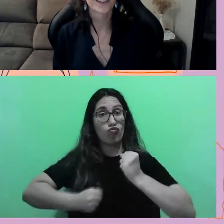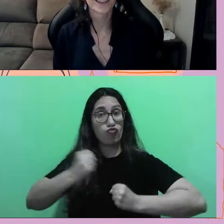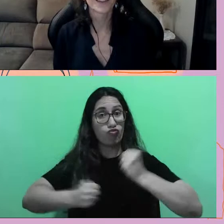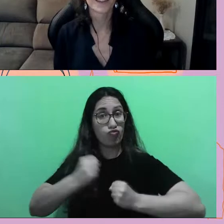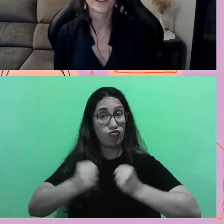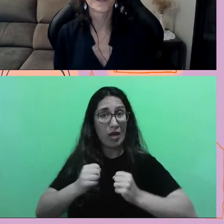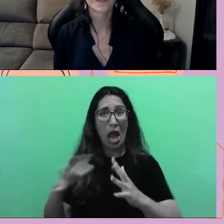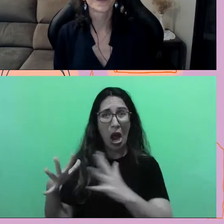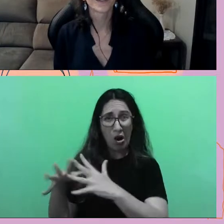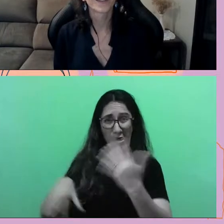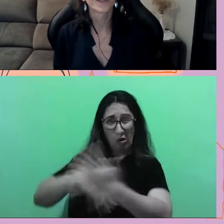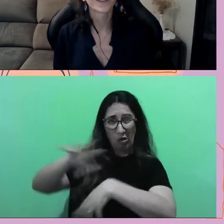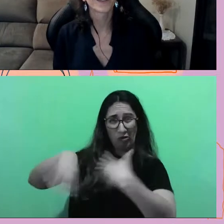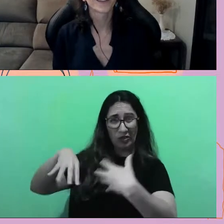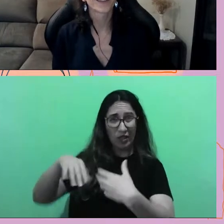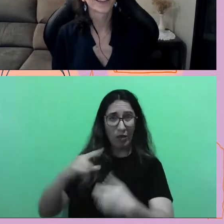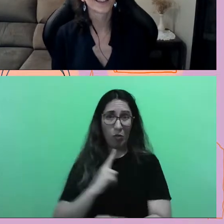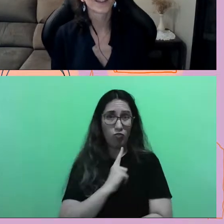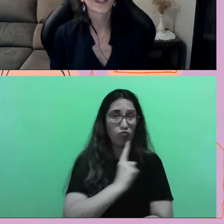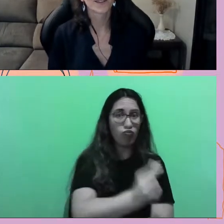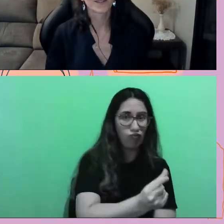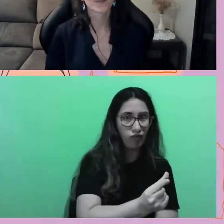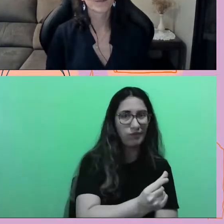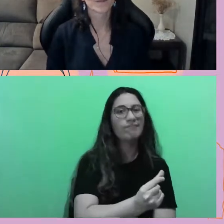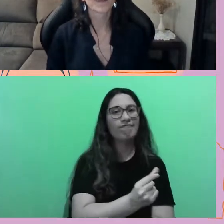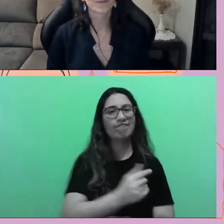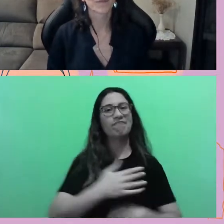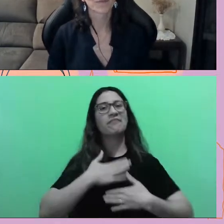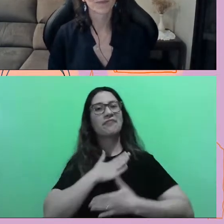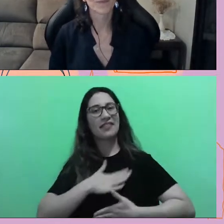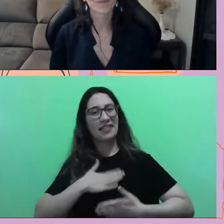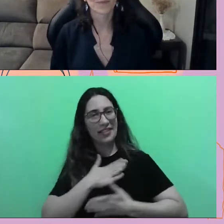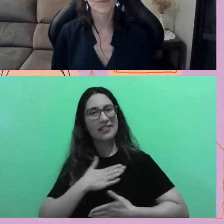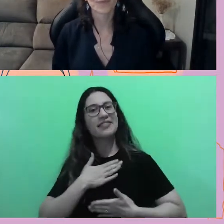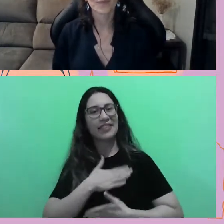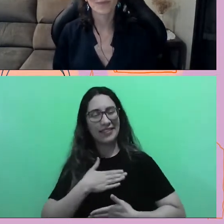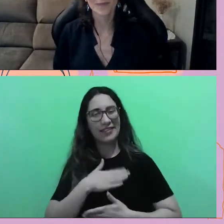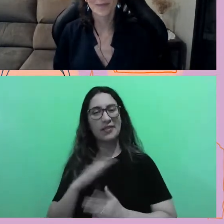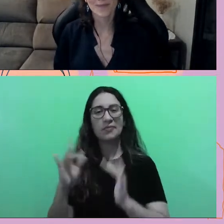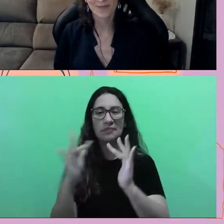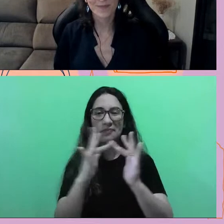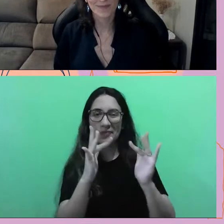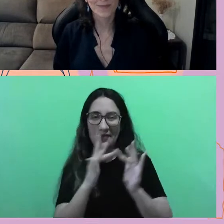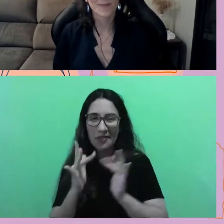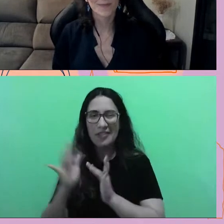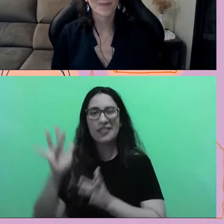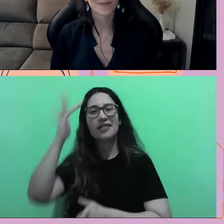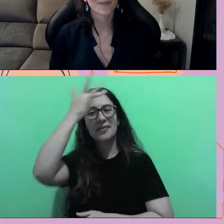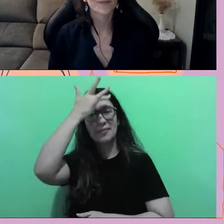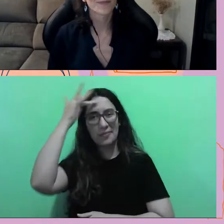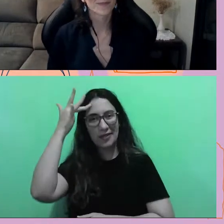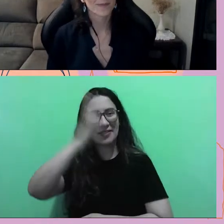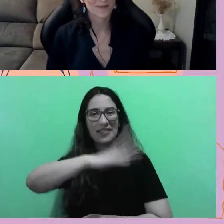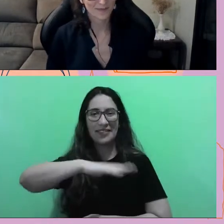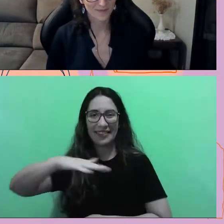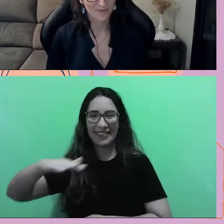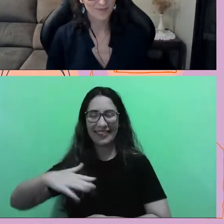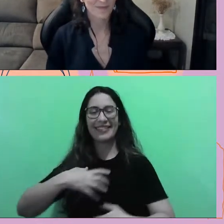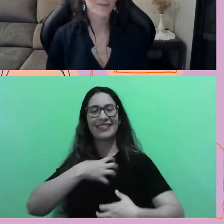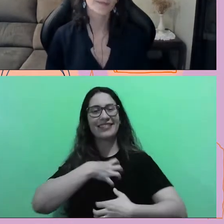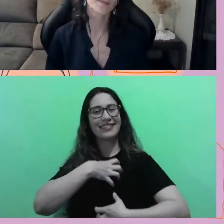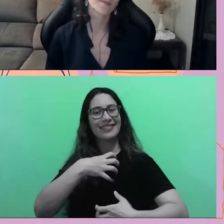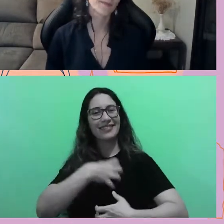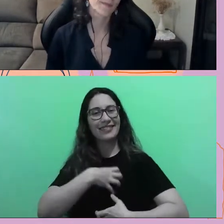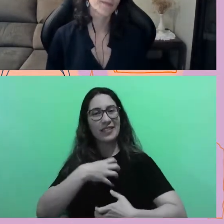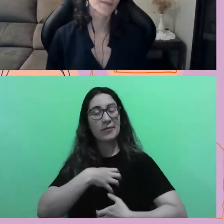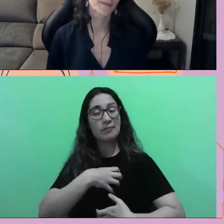confusão. Então, assim, a satisfação é enorme poder estar em contato com essas pessoas, com essas crianças, levando não